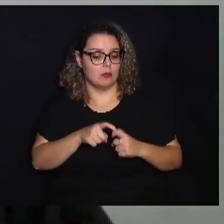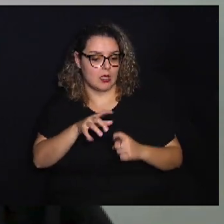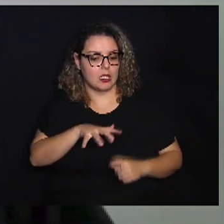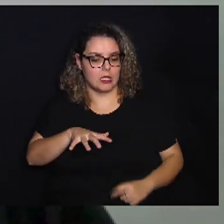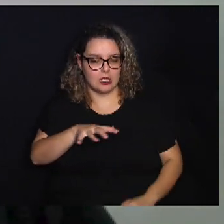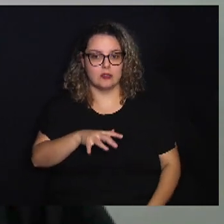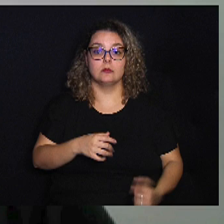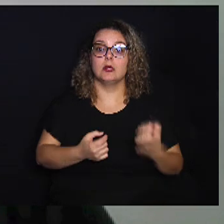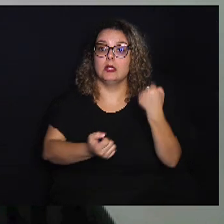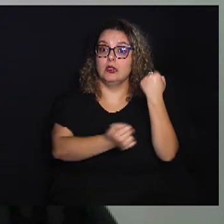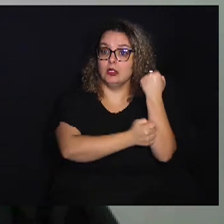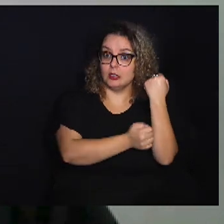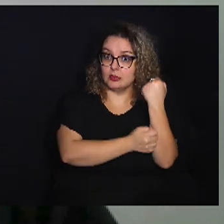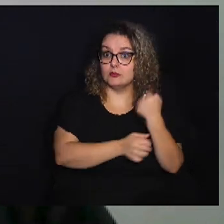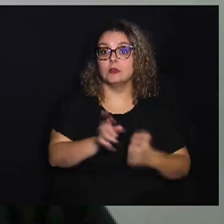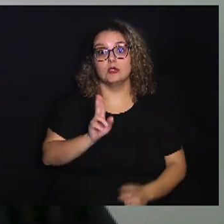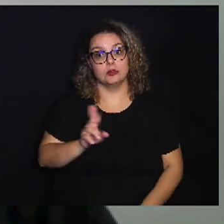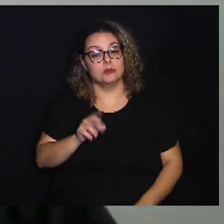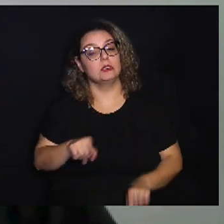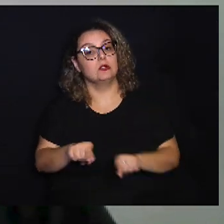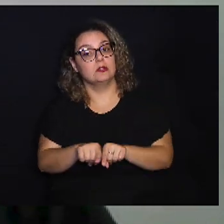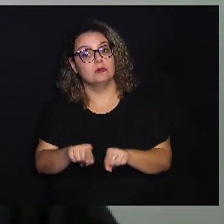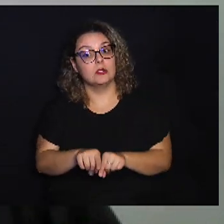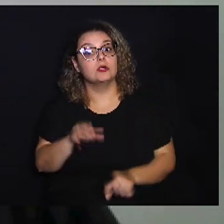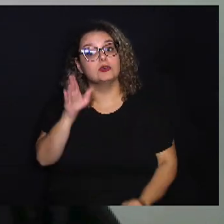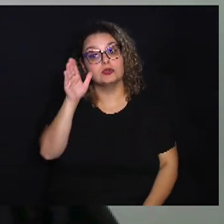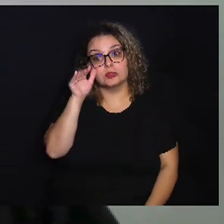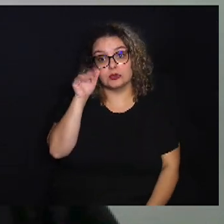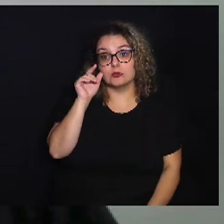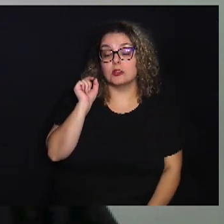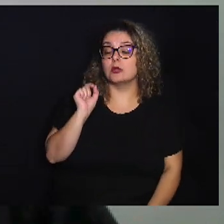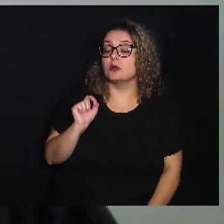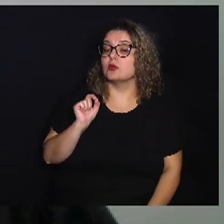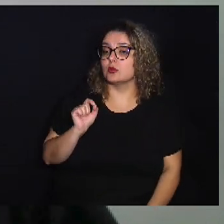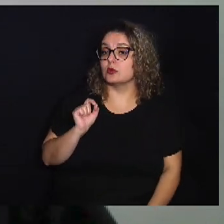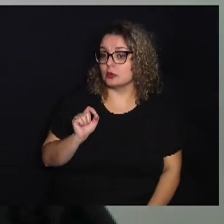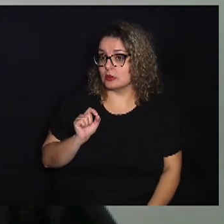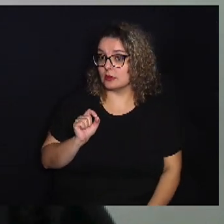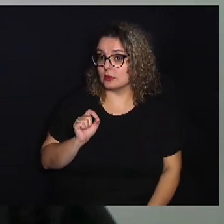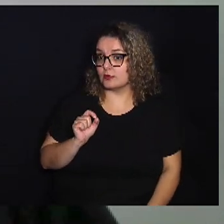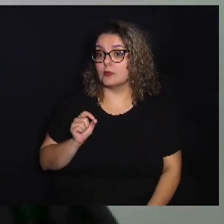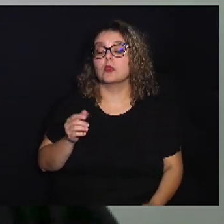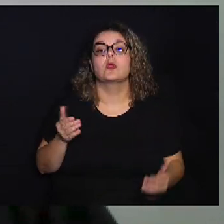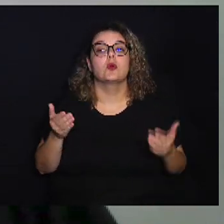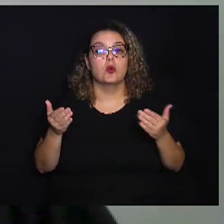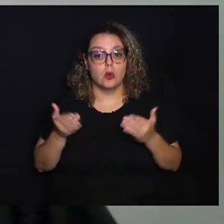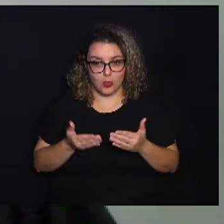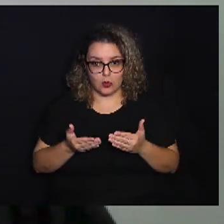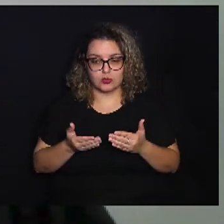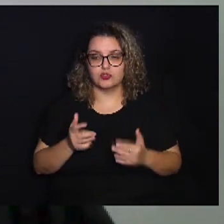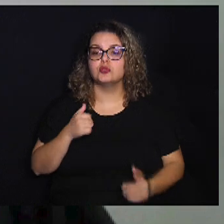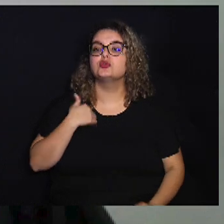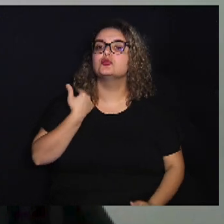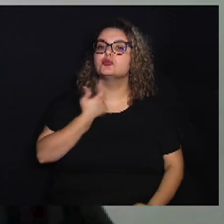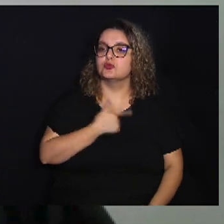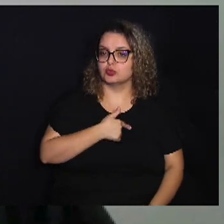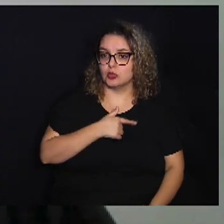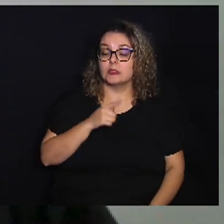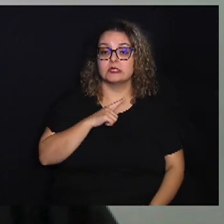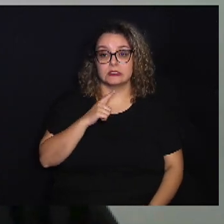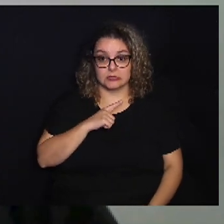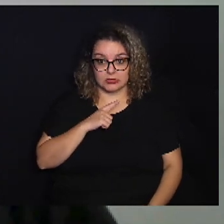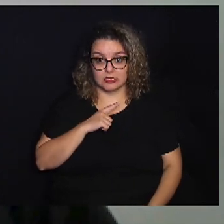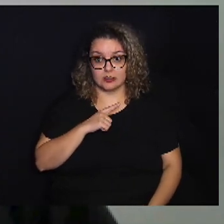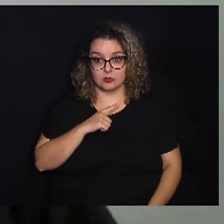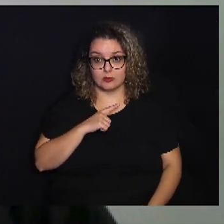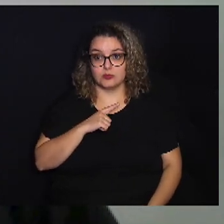algumas espécies é utilizada. E uma curiosidade, né, é que hoje em dia nós temos aí o